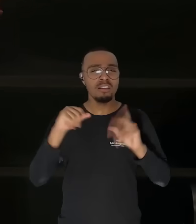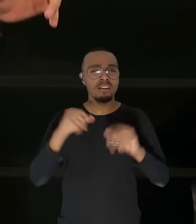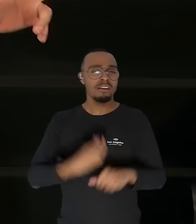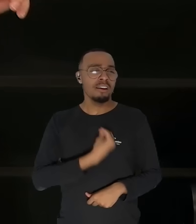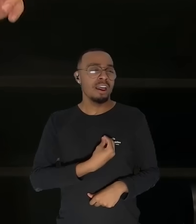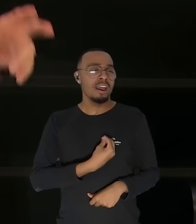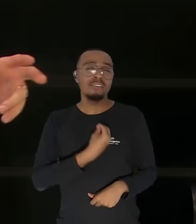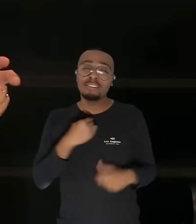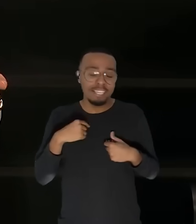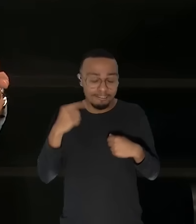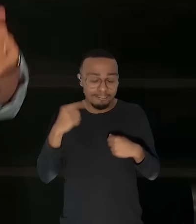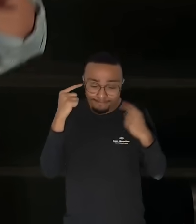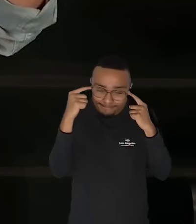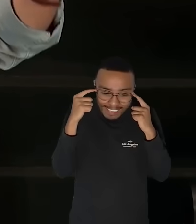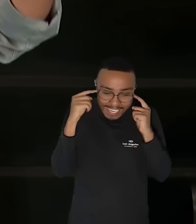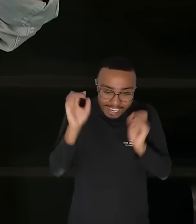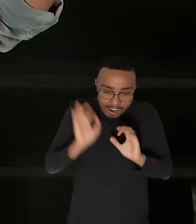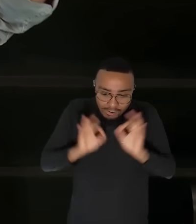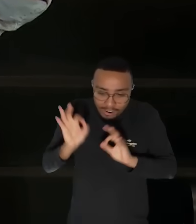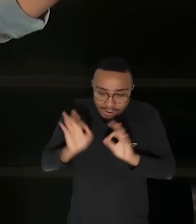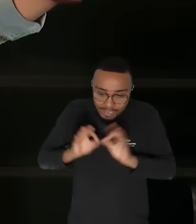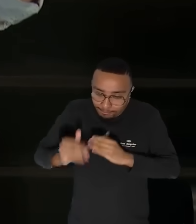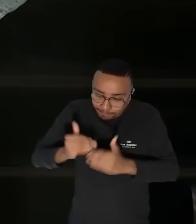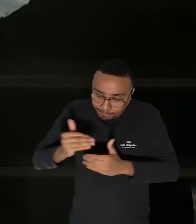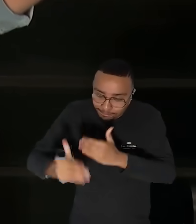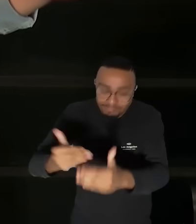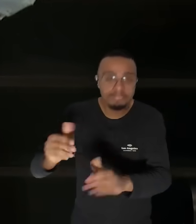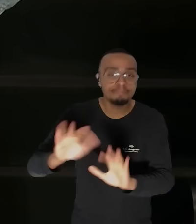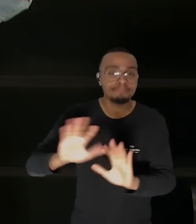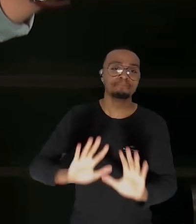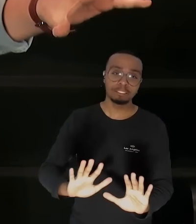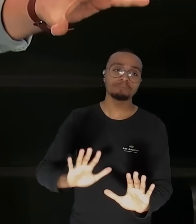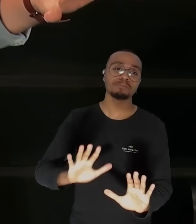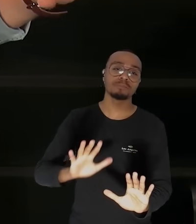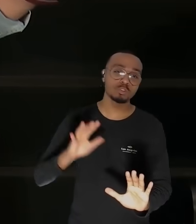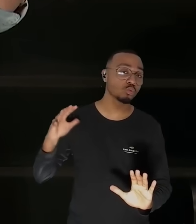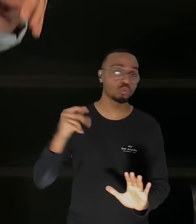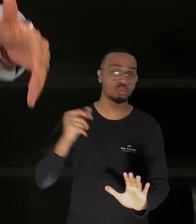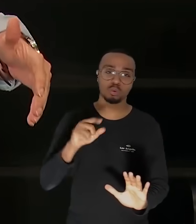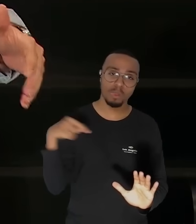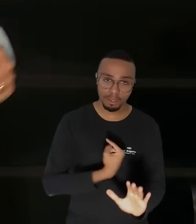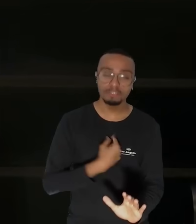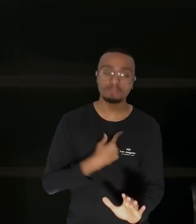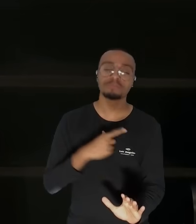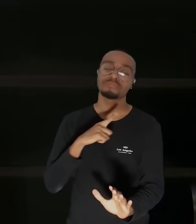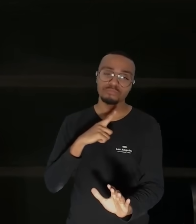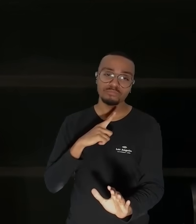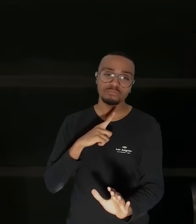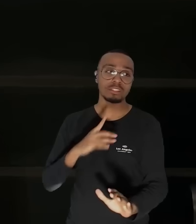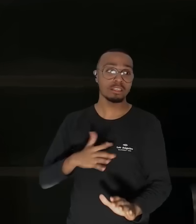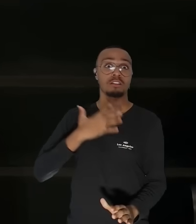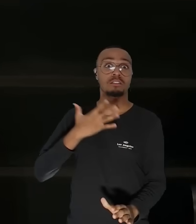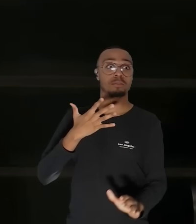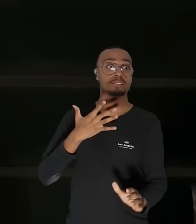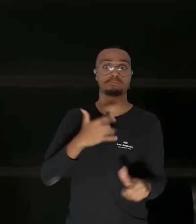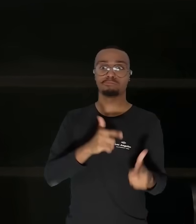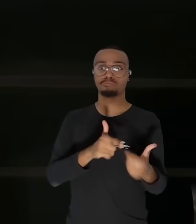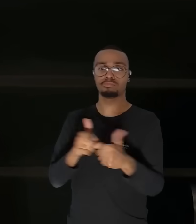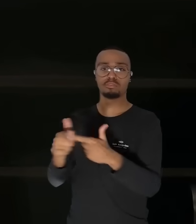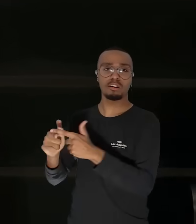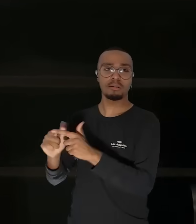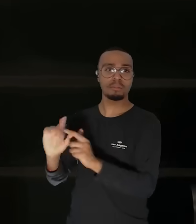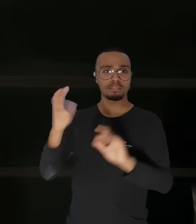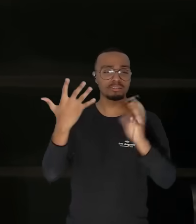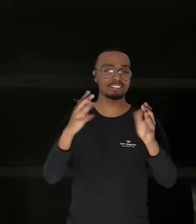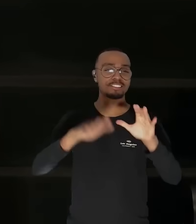premeditado e calculado e agendado. Todos nós aqui teremos tempestades surpresa, inesperadas. É uma